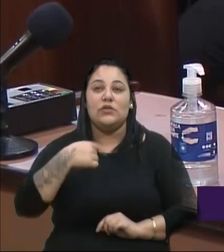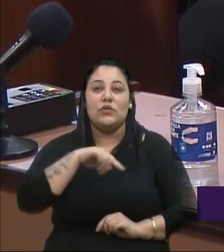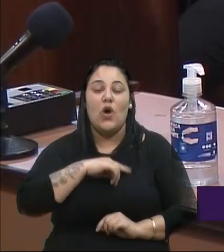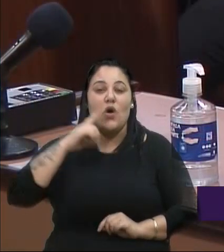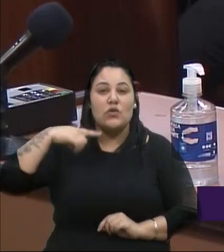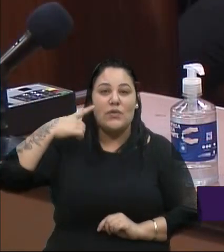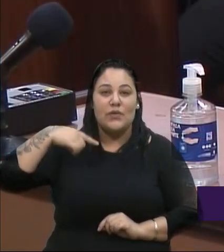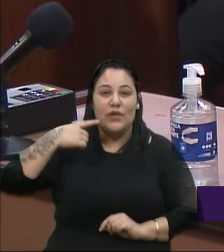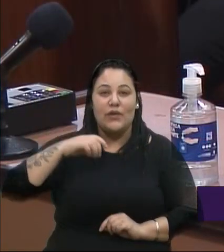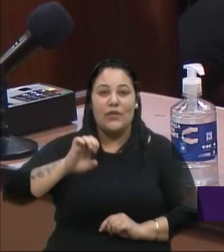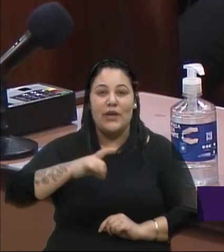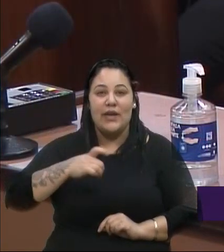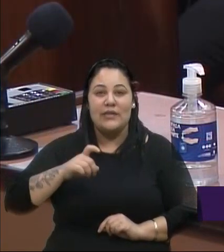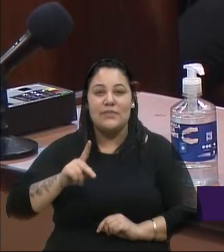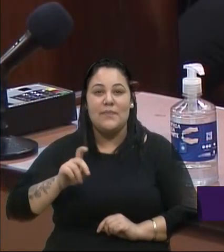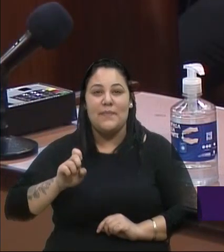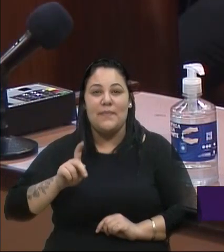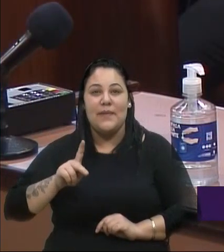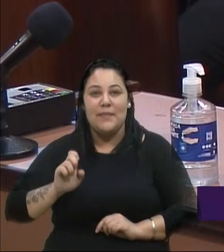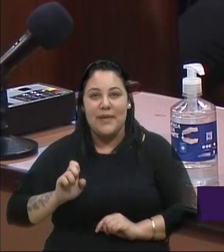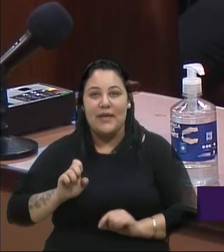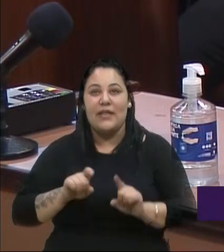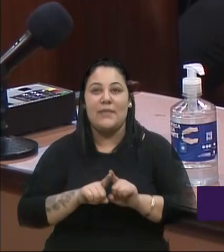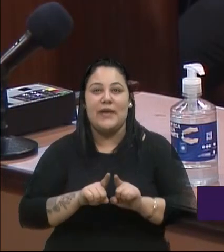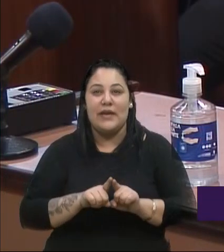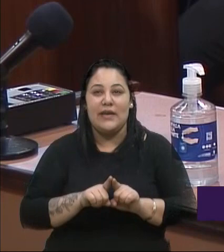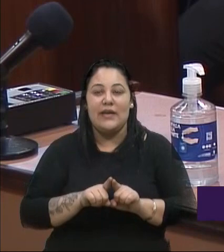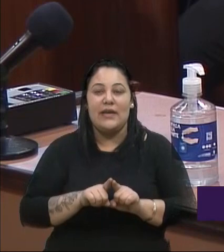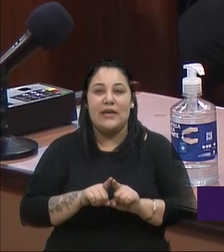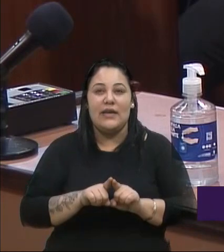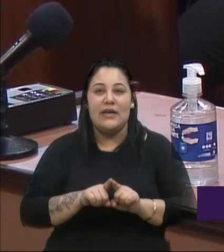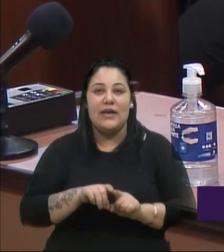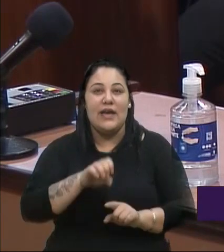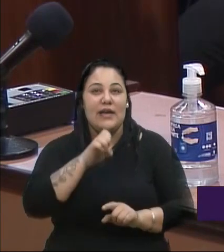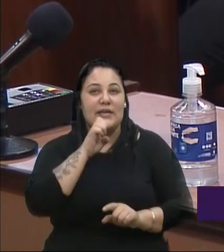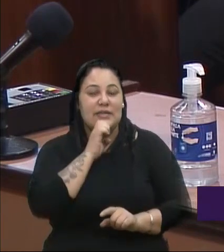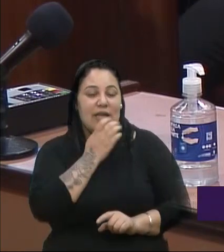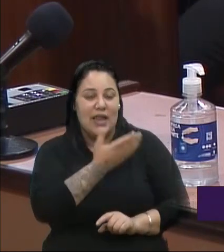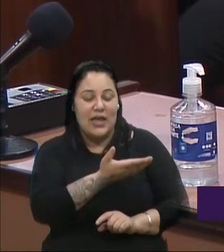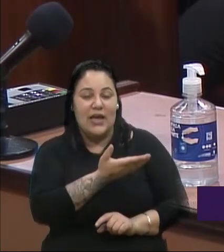deputado, ex-prefeito Pepe Vargas, né? Pepe e a Estela, muito